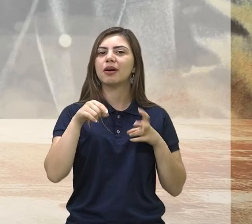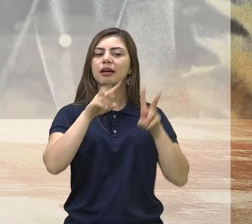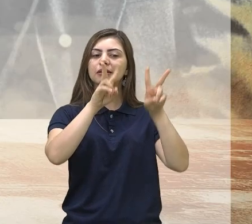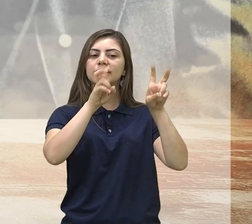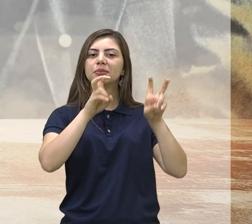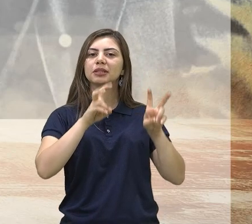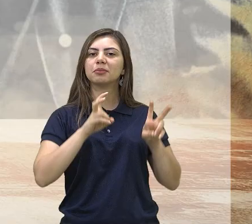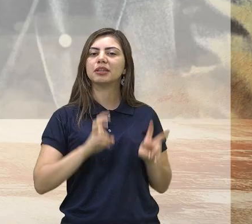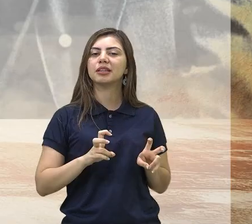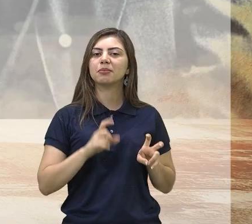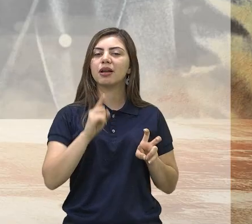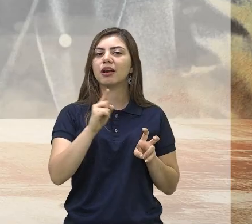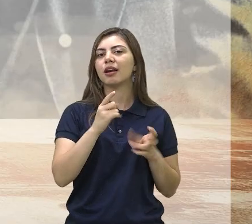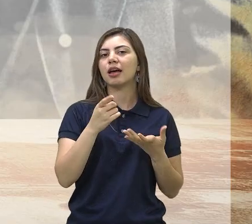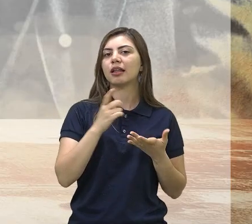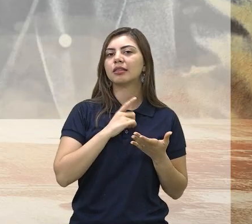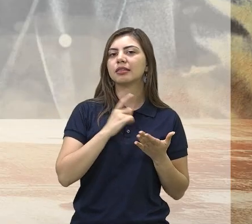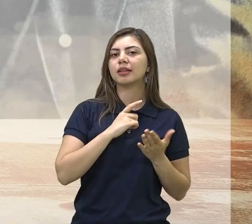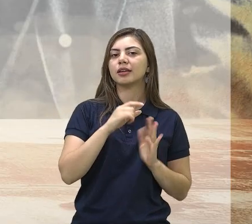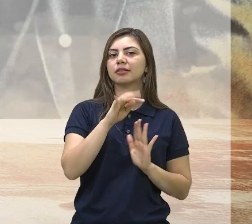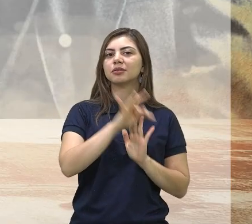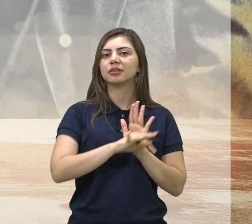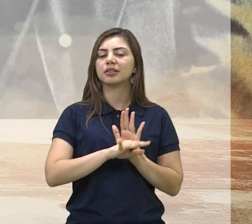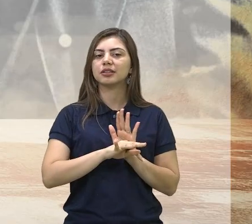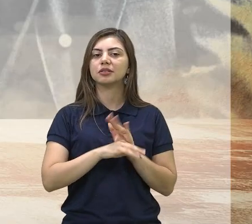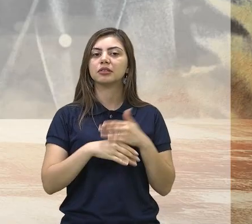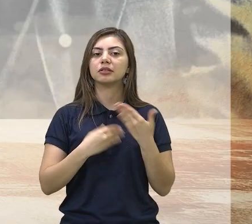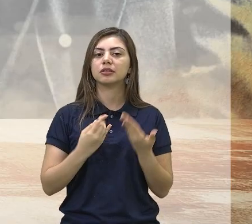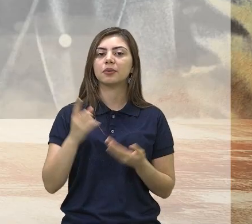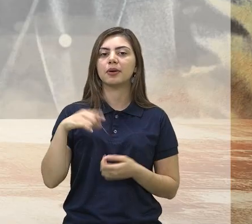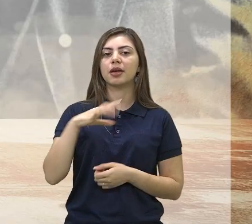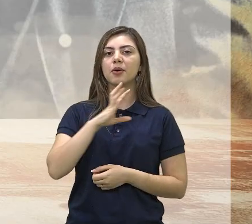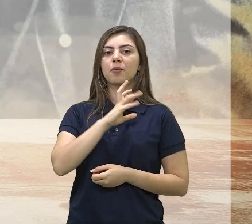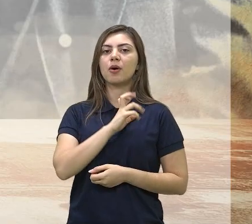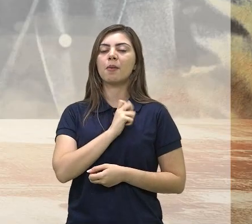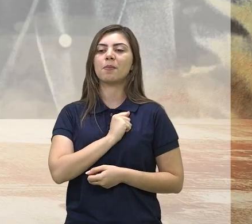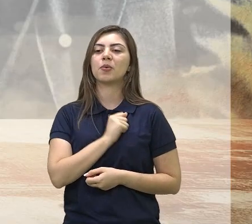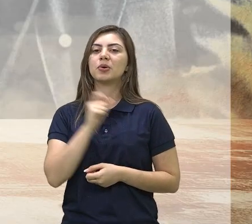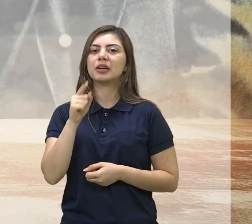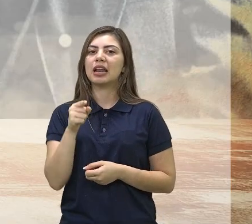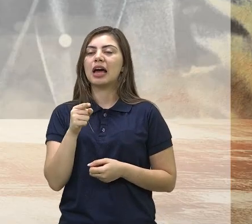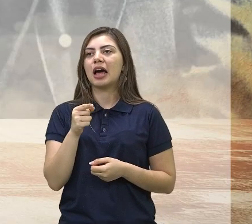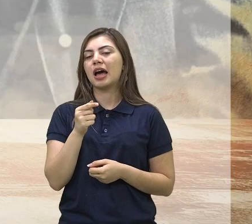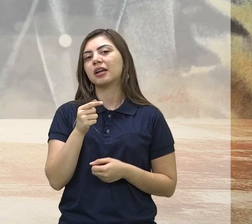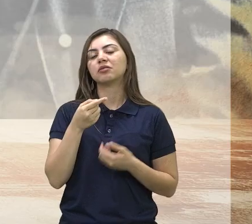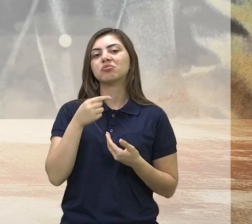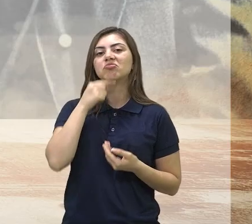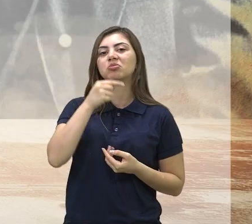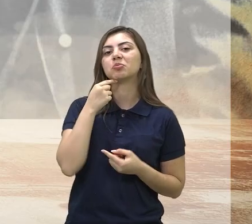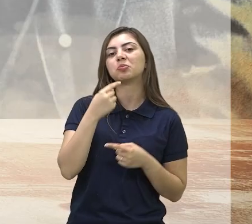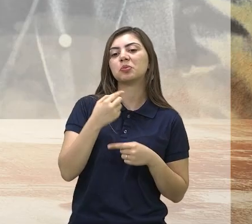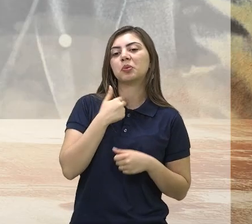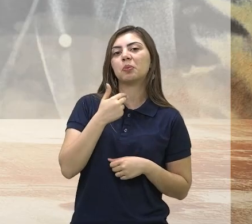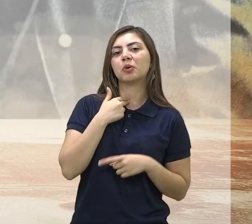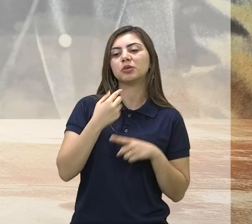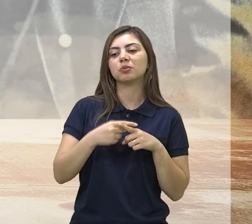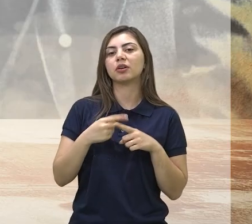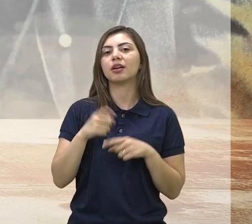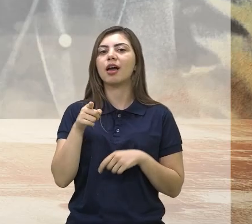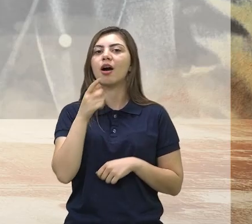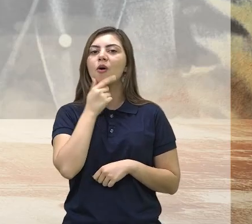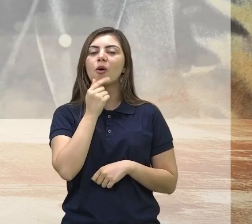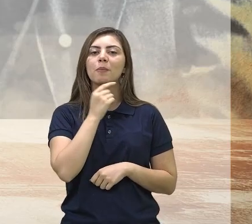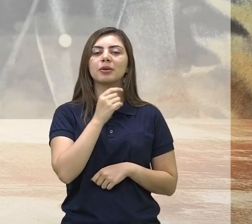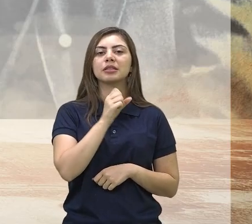obra Amor de Perdição. Nós temos ali um amor idealizado impossível, né, entre Simeão e Teresa.